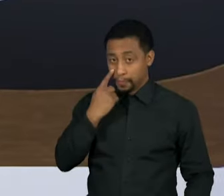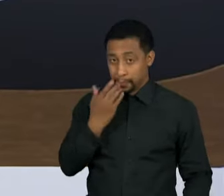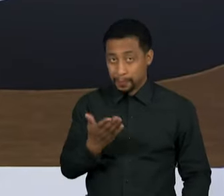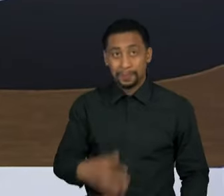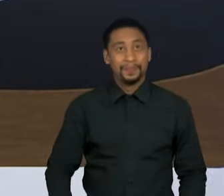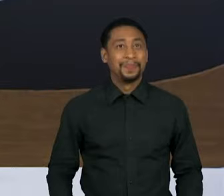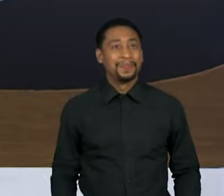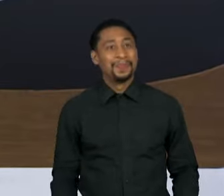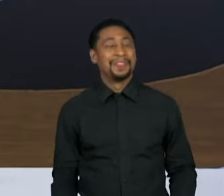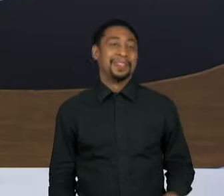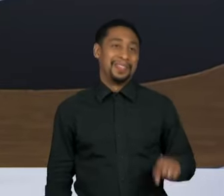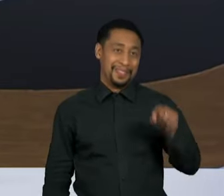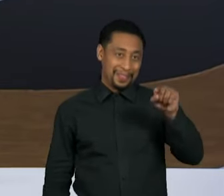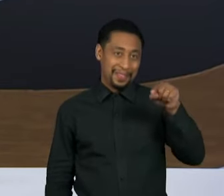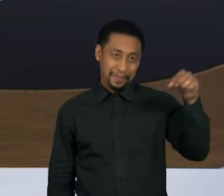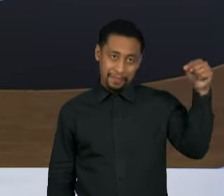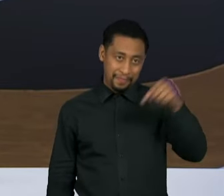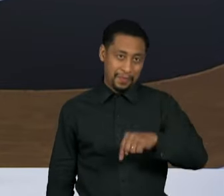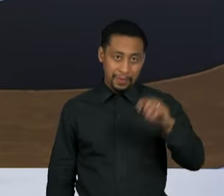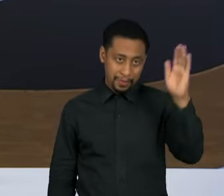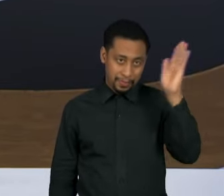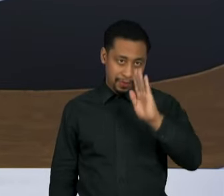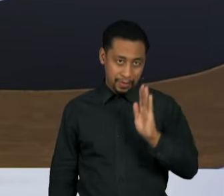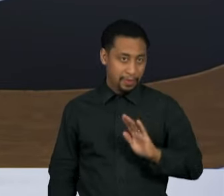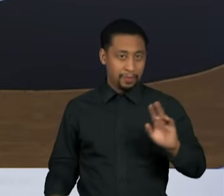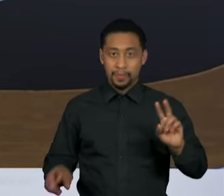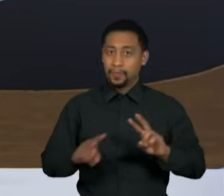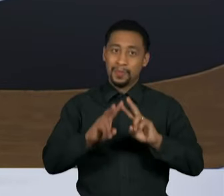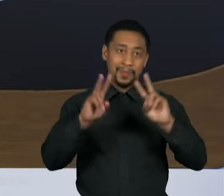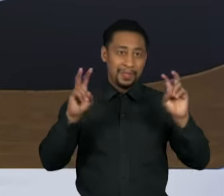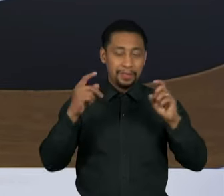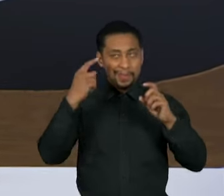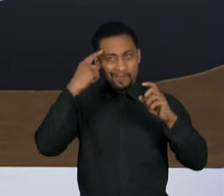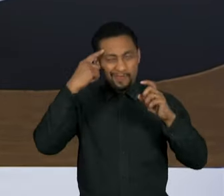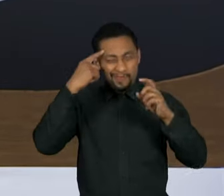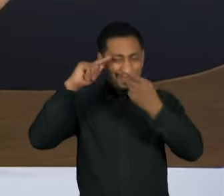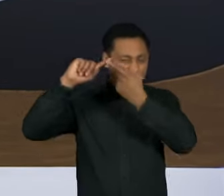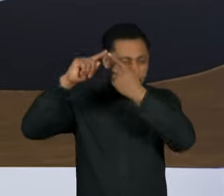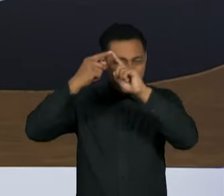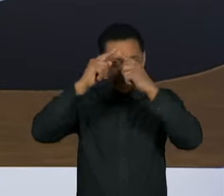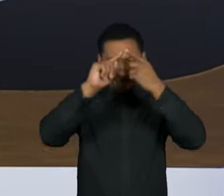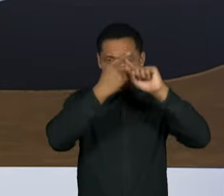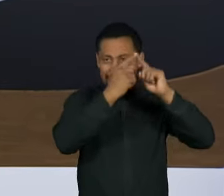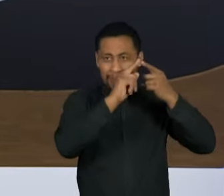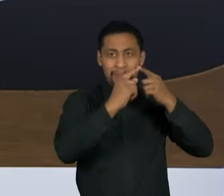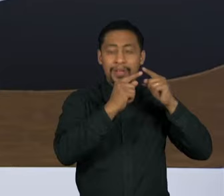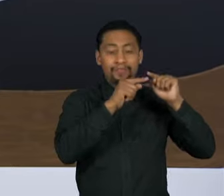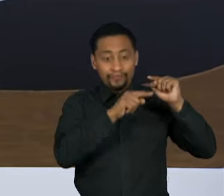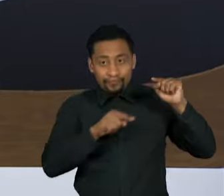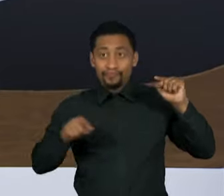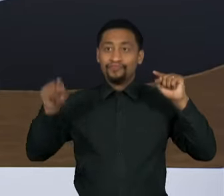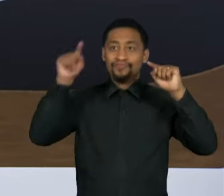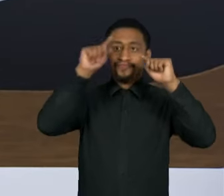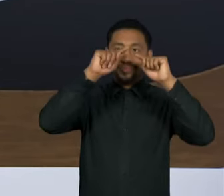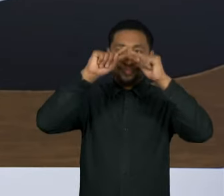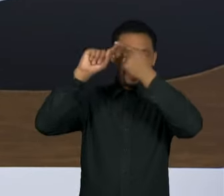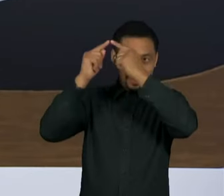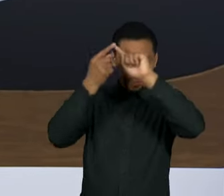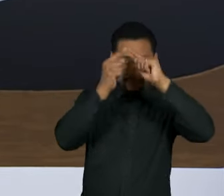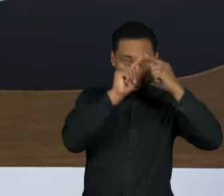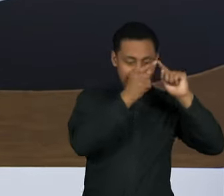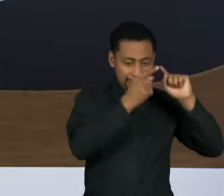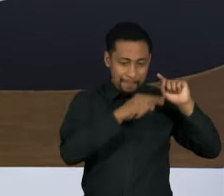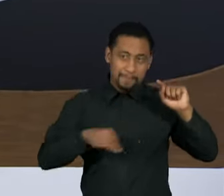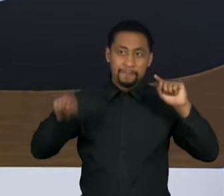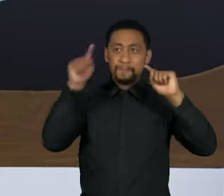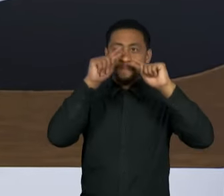aqui no Brasil para o ciclo Fronteiras do Pensamento, que já tem há muitos anos fomentando debates como esses, e